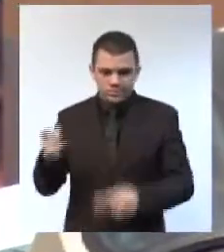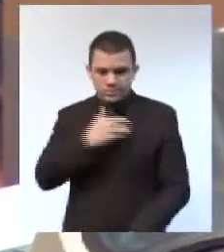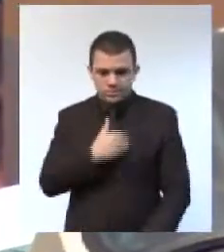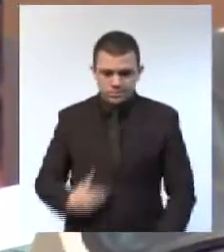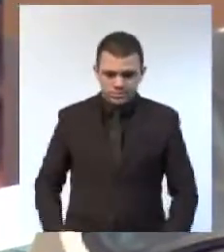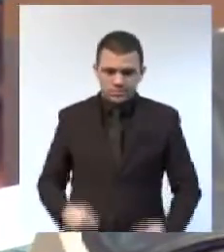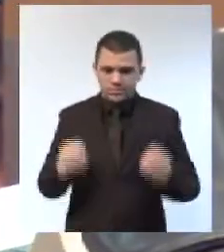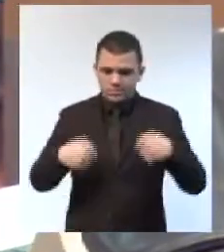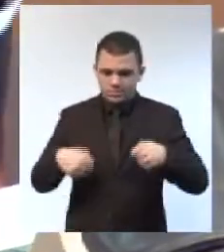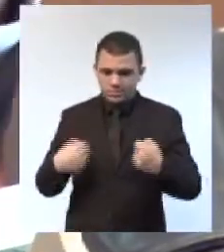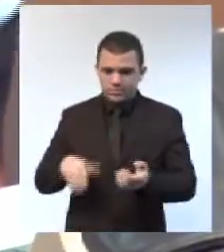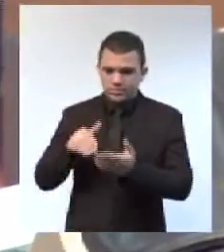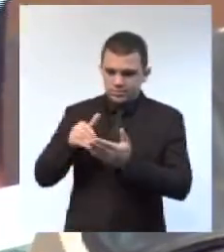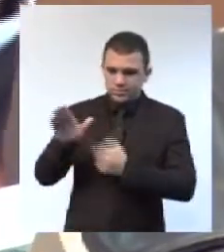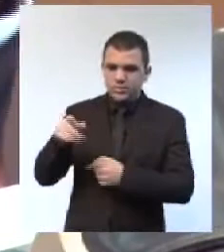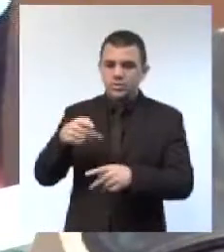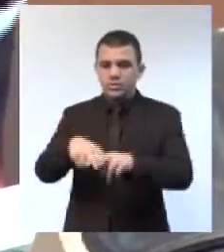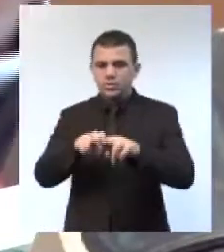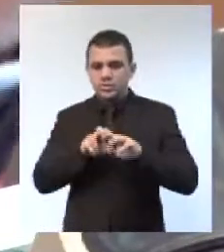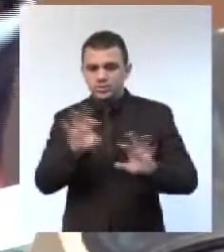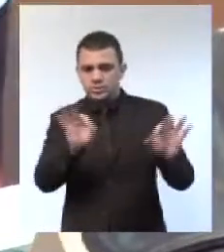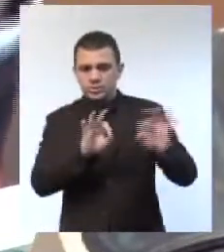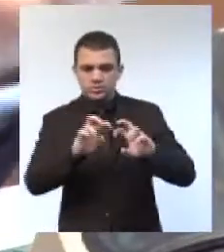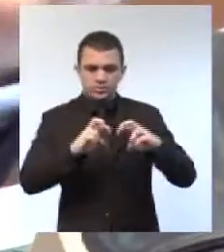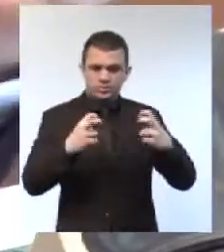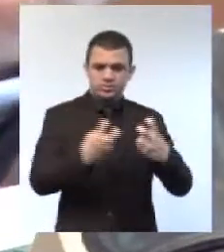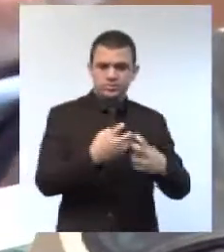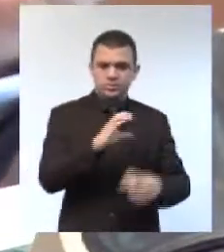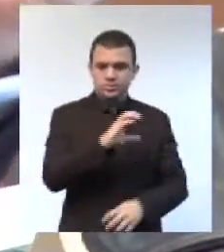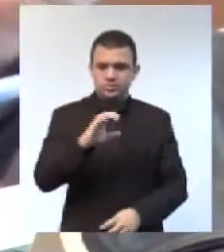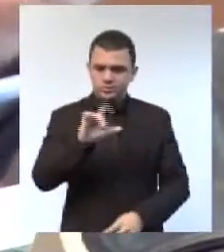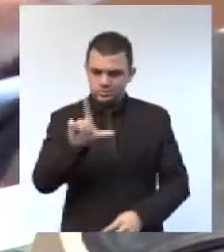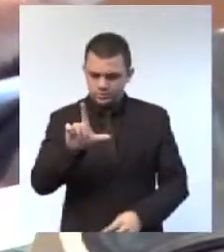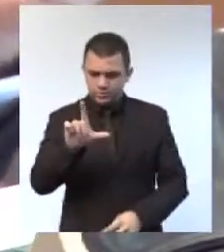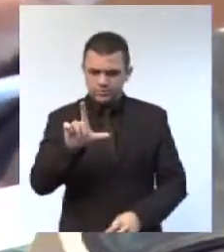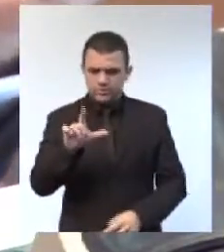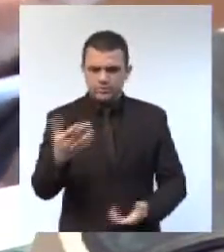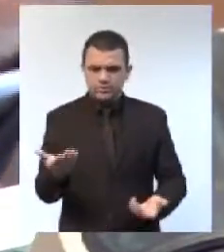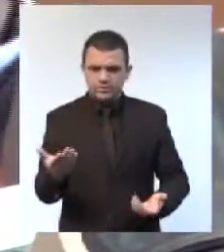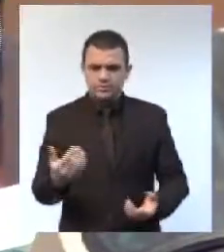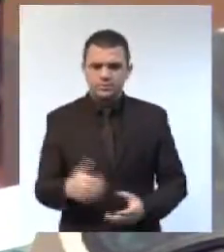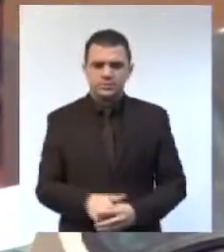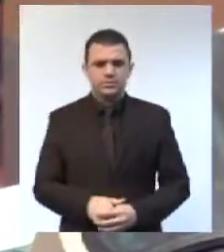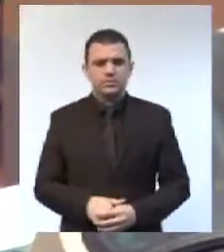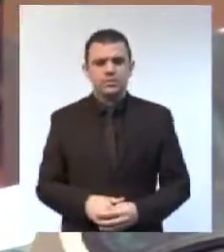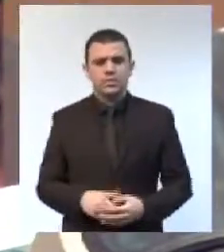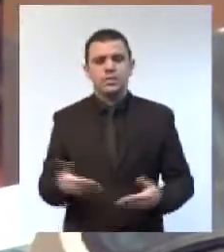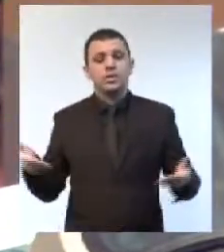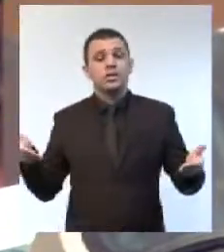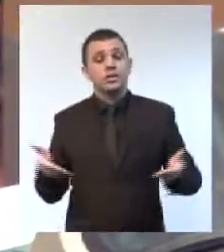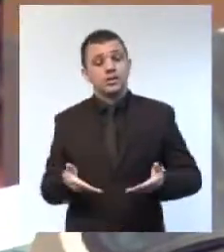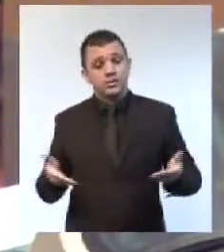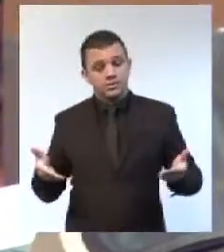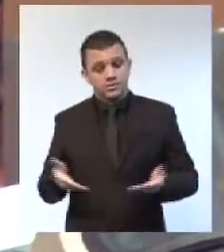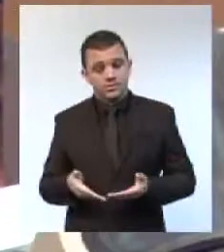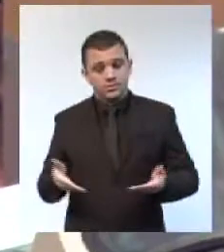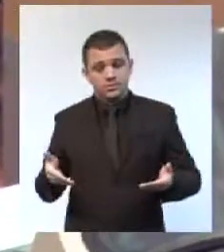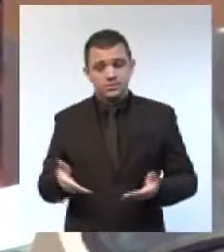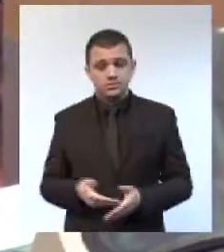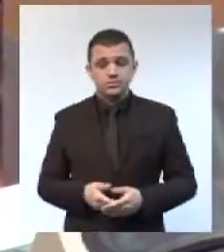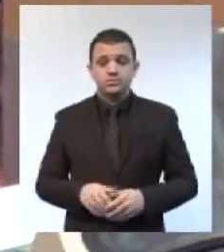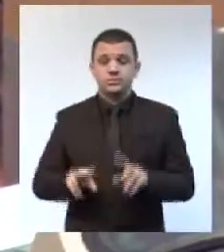governador pela composição da CCL e agora nessa questão